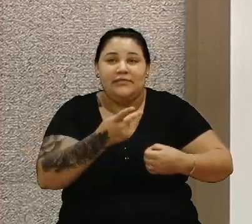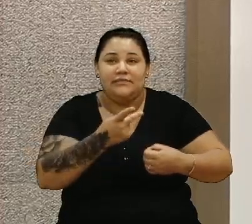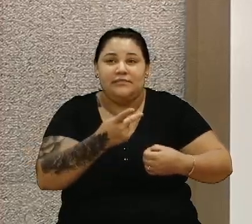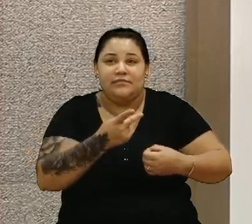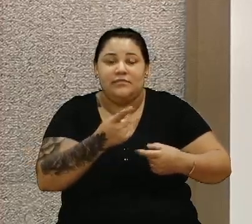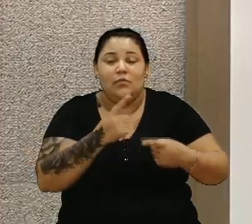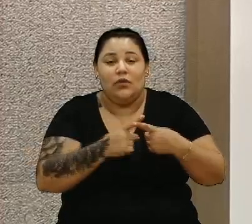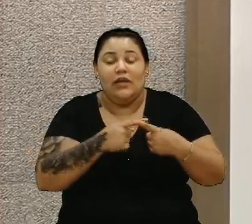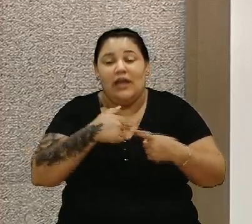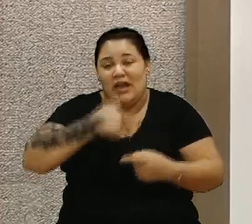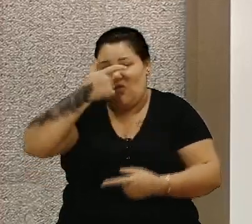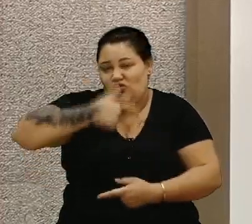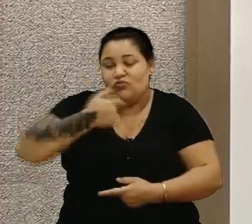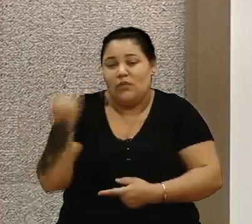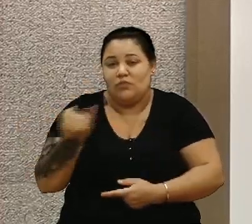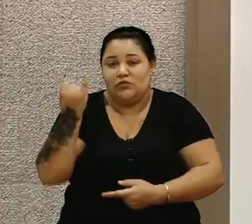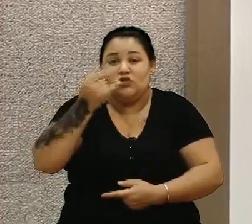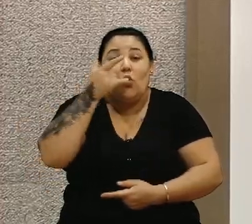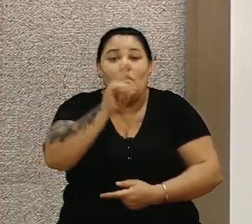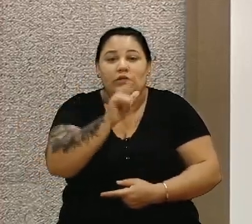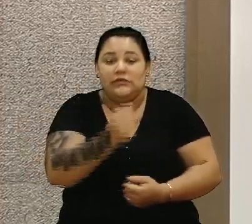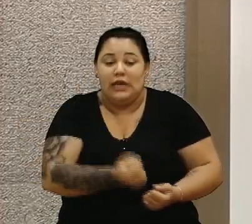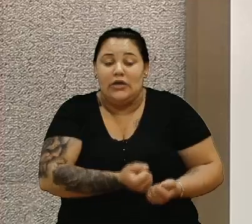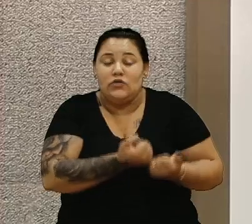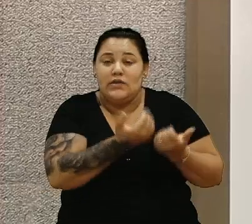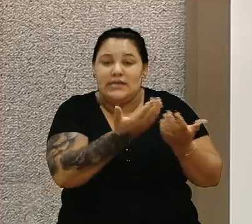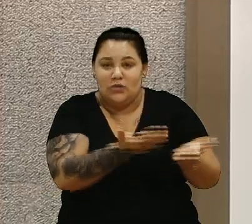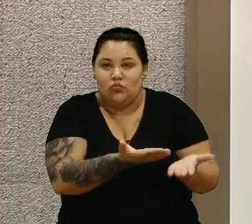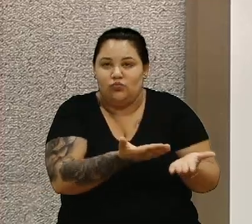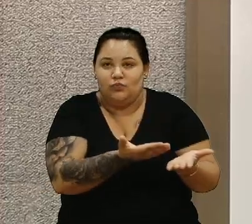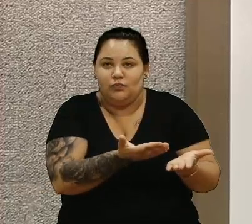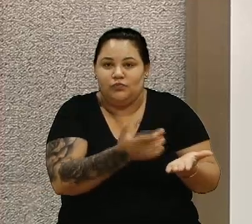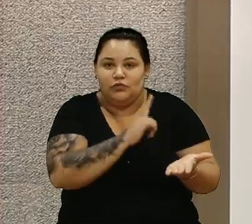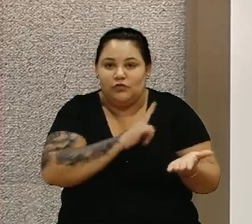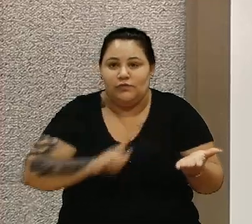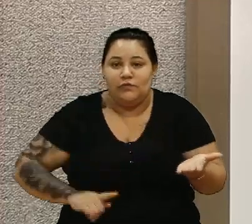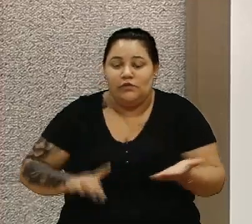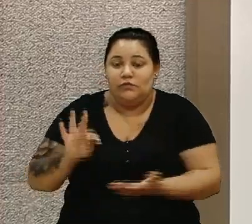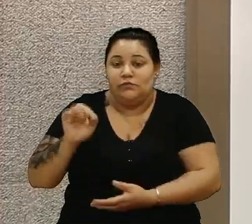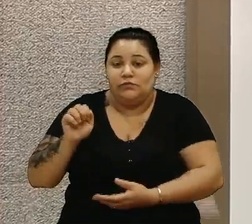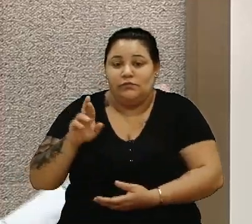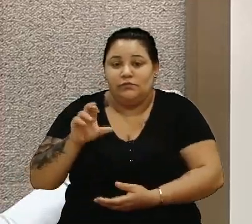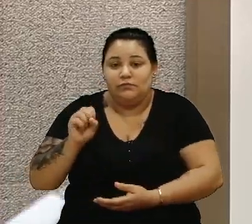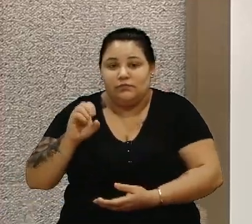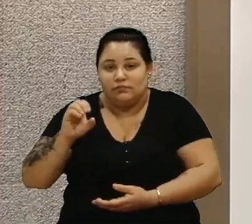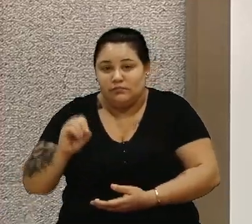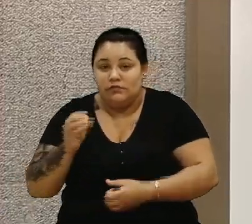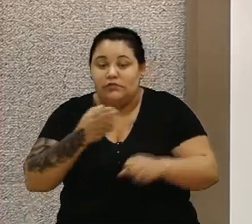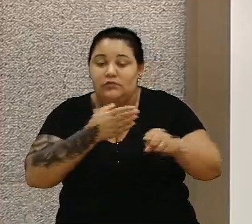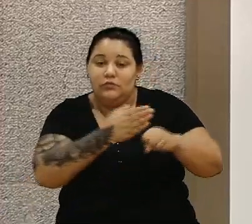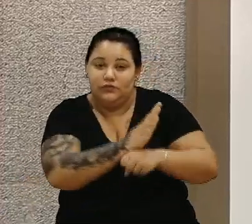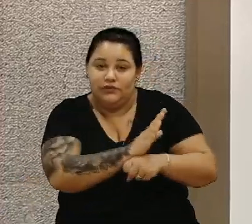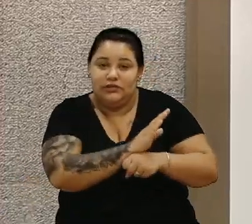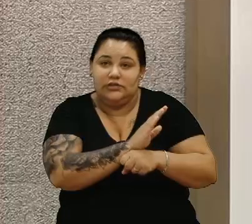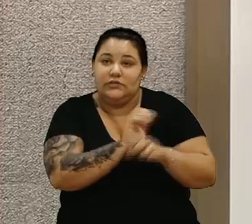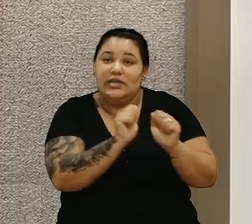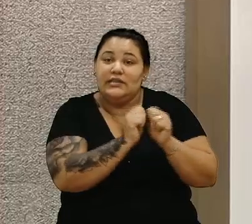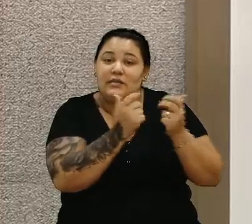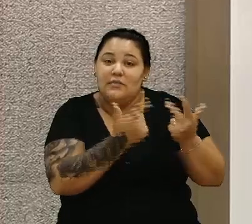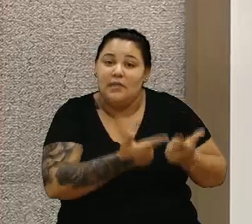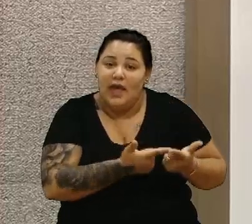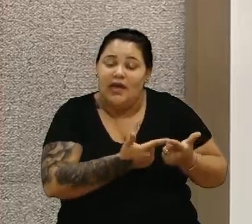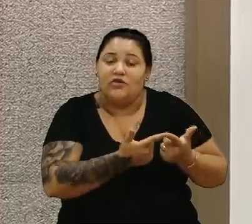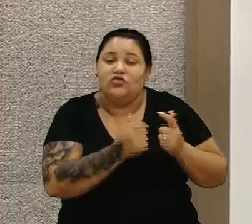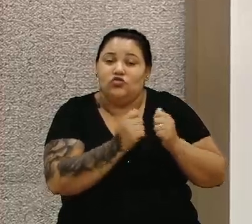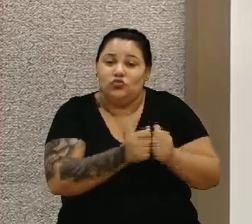grande conquista a doação de parte do governador Tarso, na época, com a aprovação na Assembleia. O Sartori já